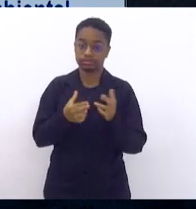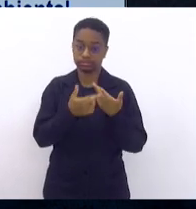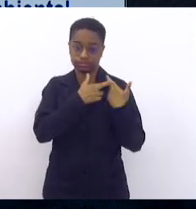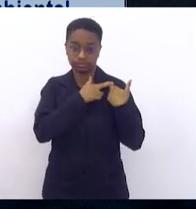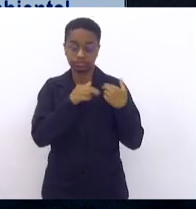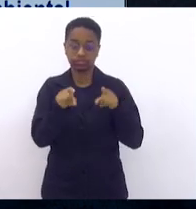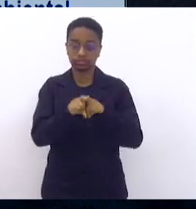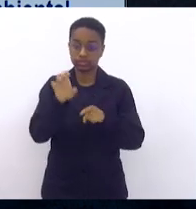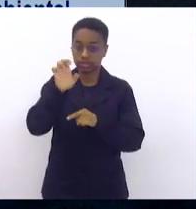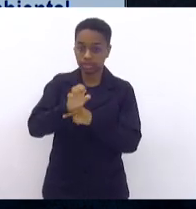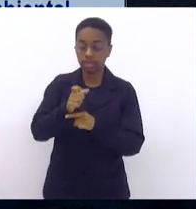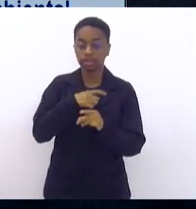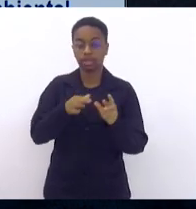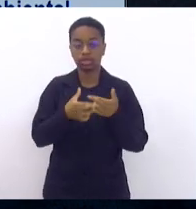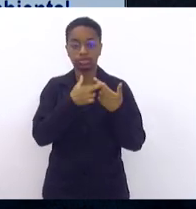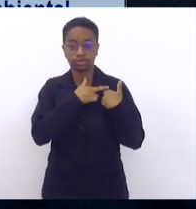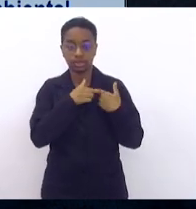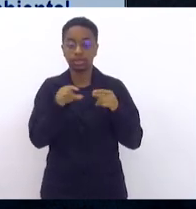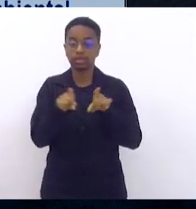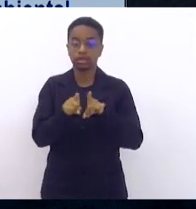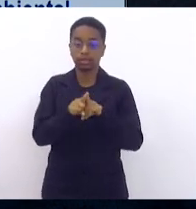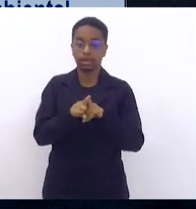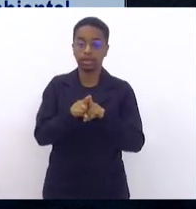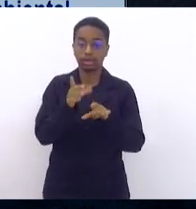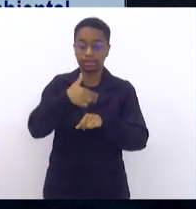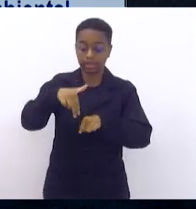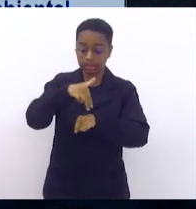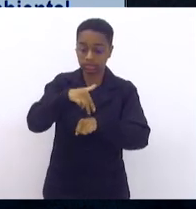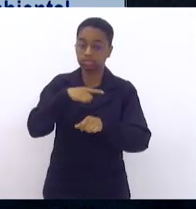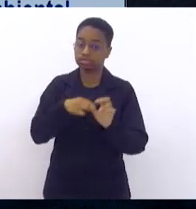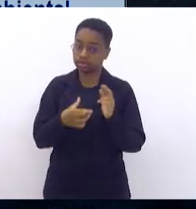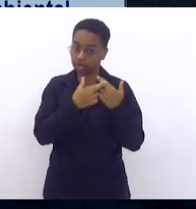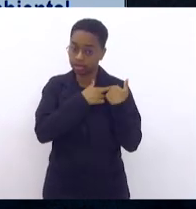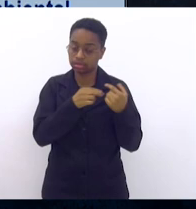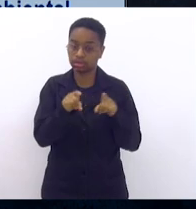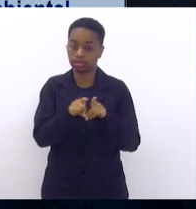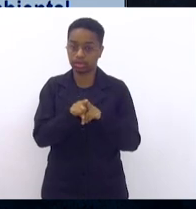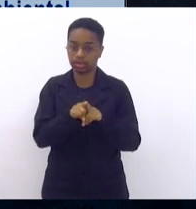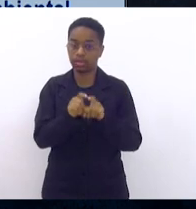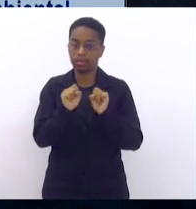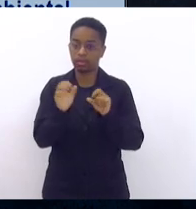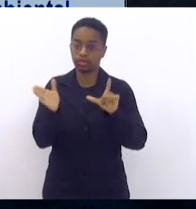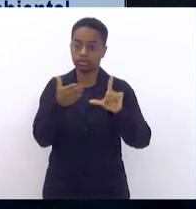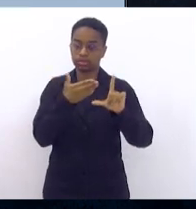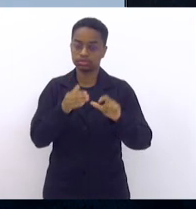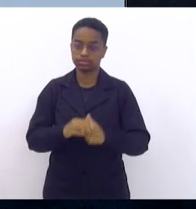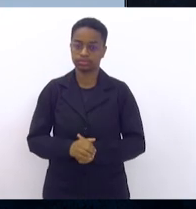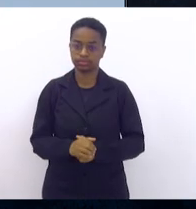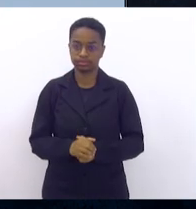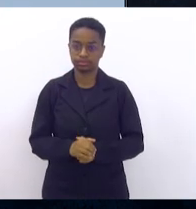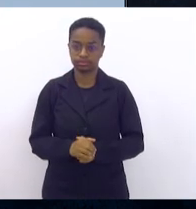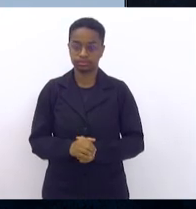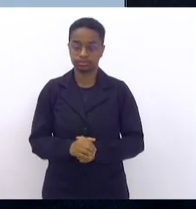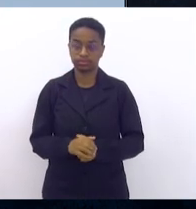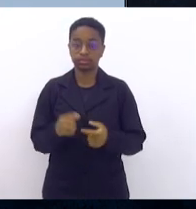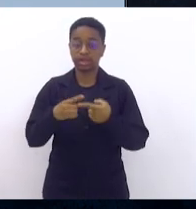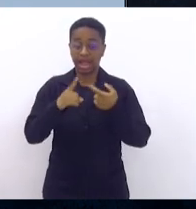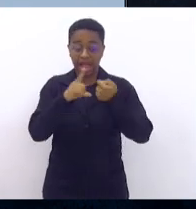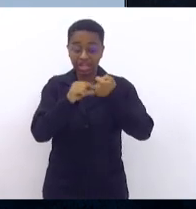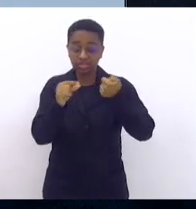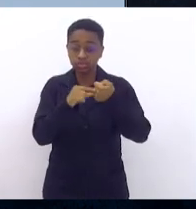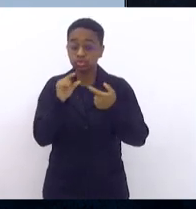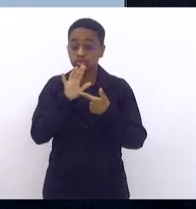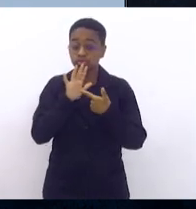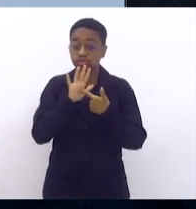o estado que tem sua responsabilidade e a união que tem a sua responsabilidade pode passar esses artigos só são para